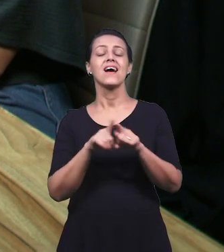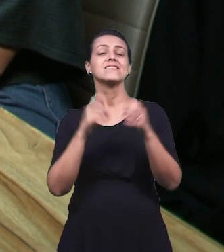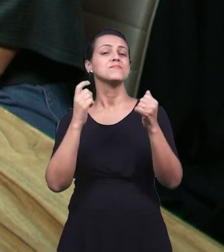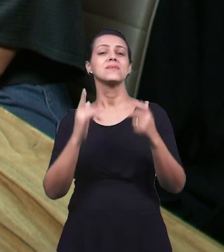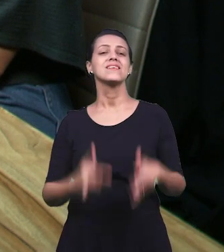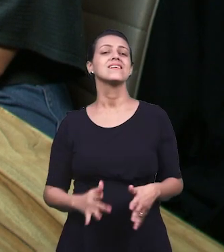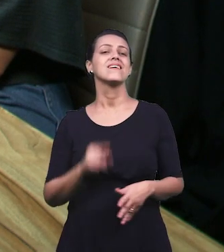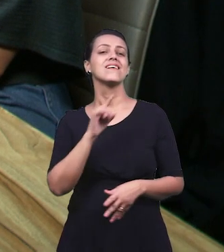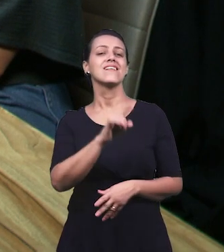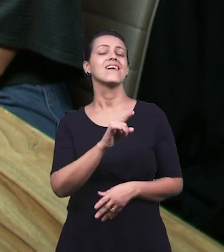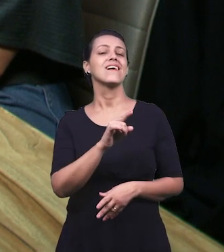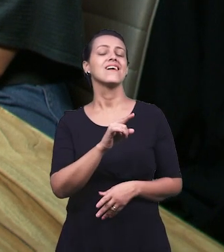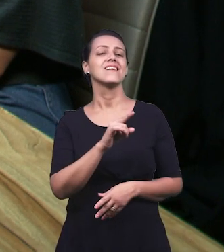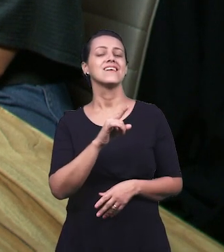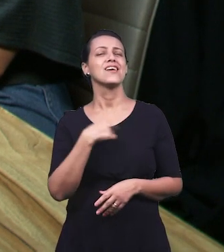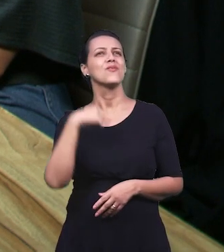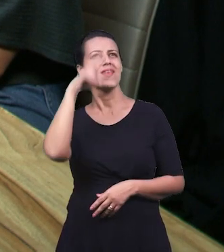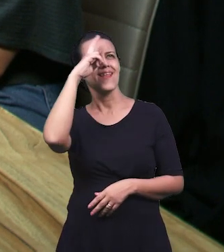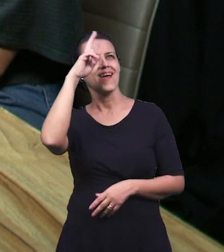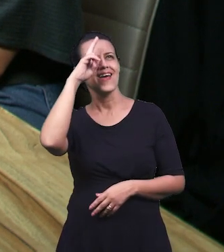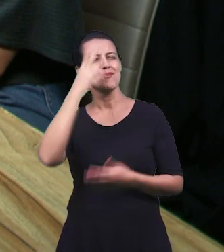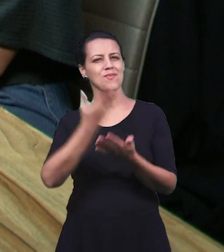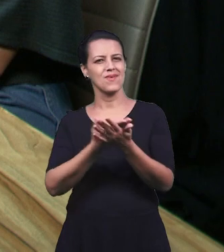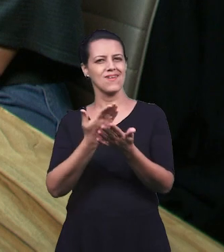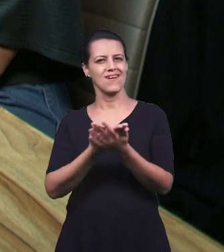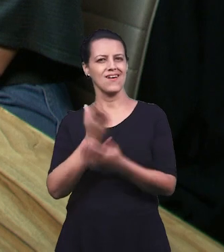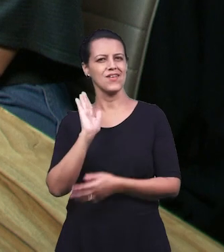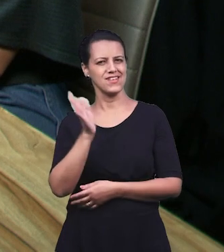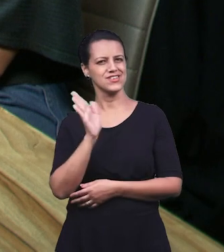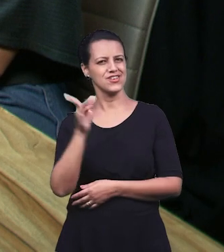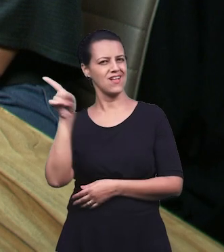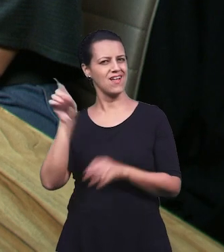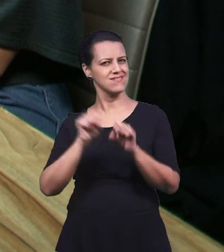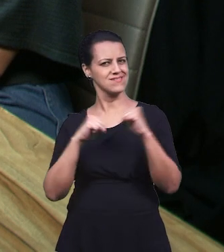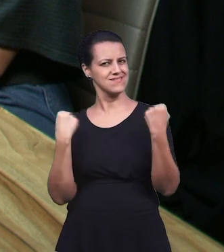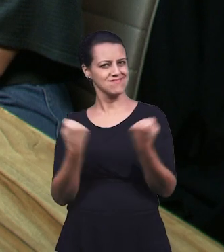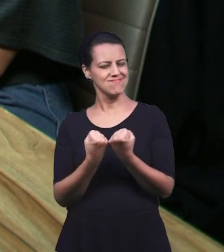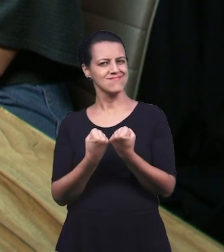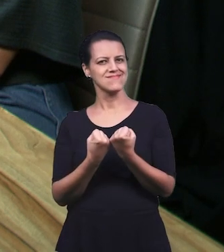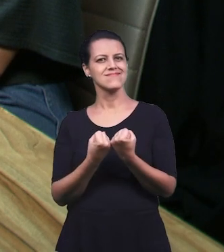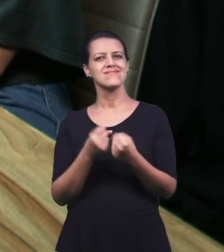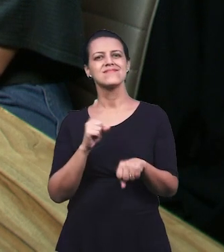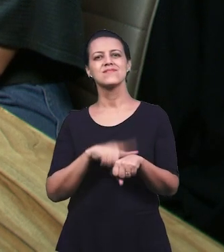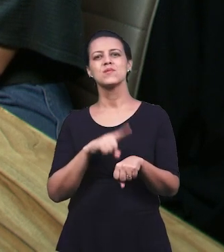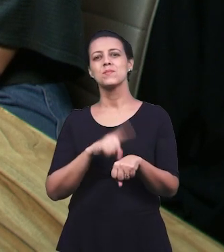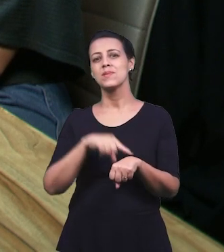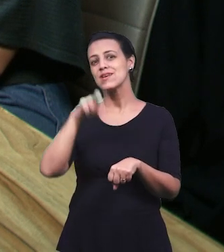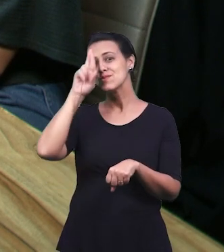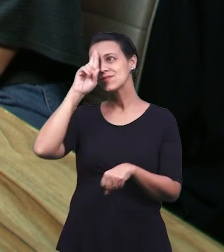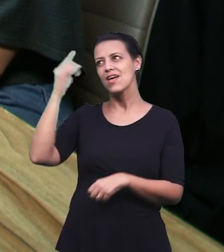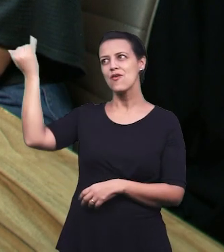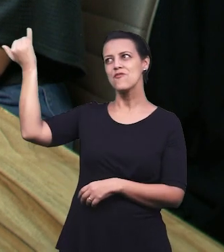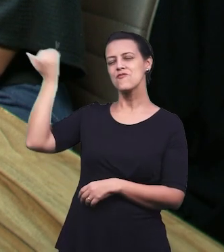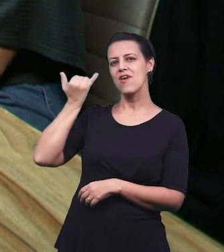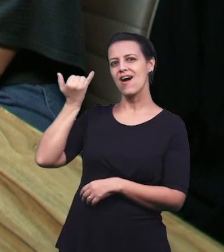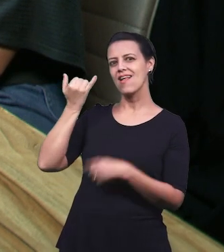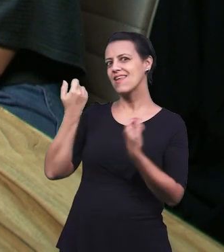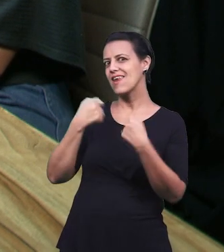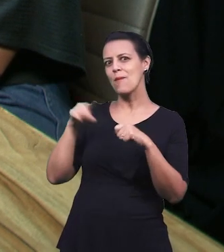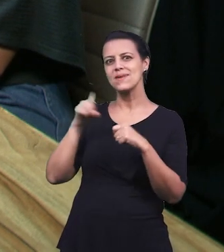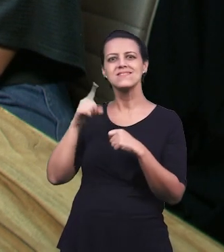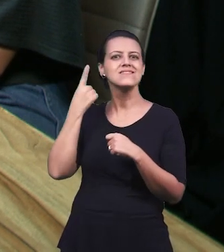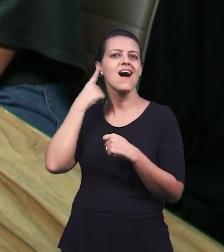só consigo lembrar de uma das aulas que a gente já vivenciou lá no seminário, quando o Senhor fala, a gente não precisa passar por todo